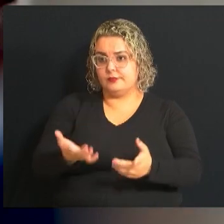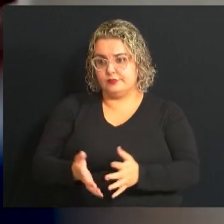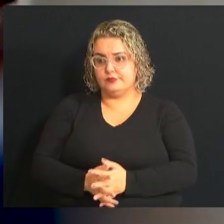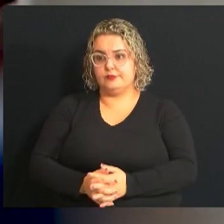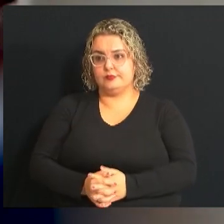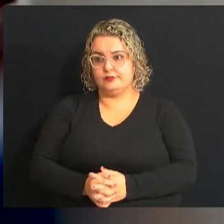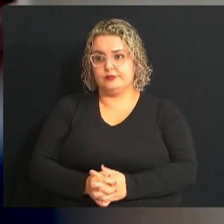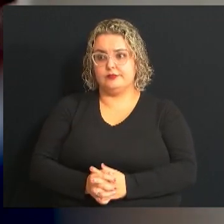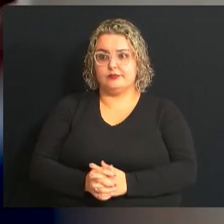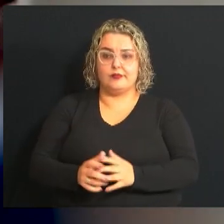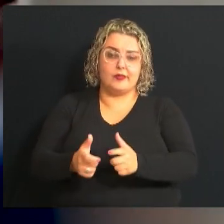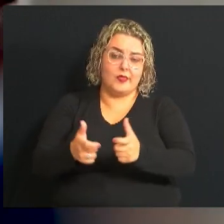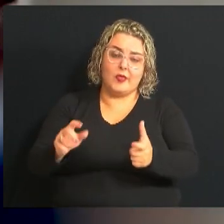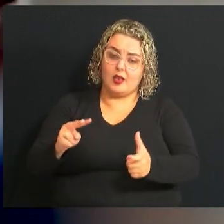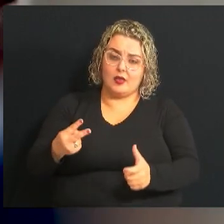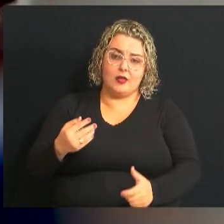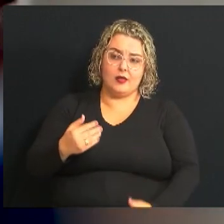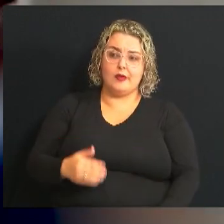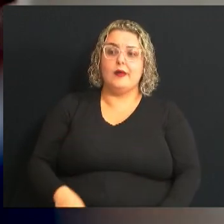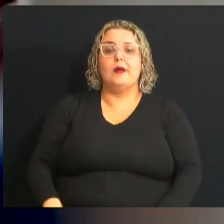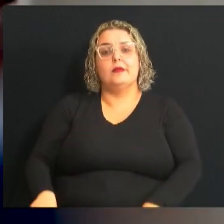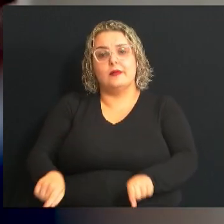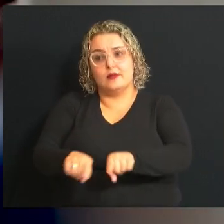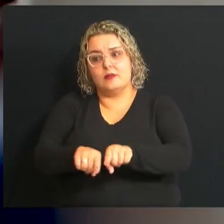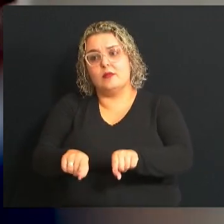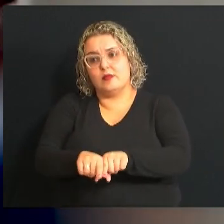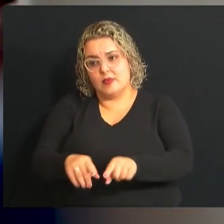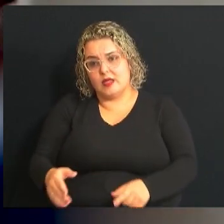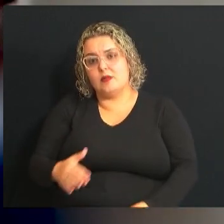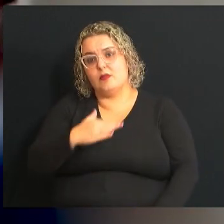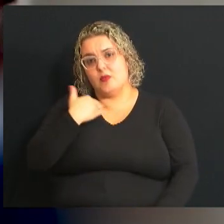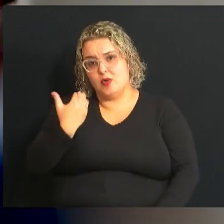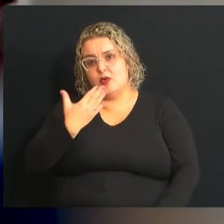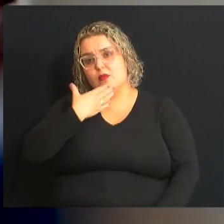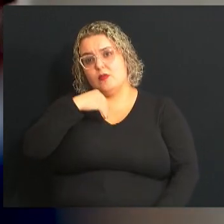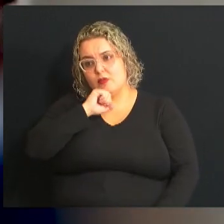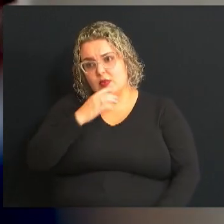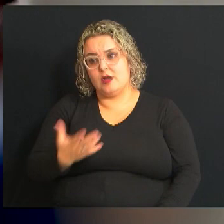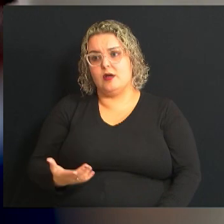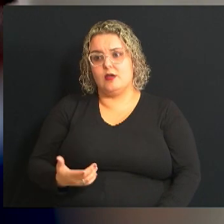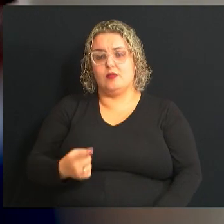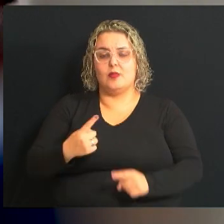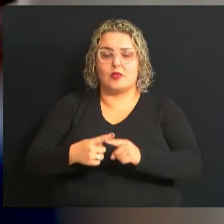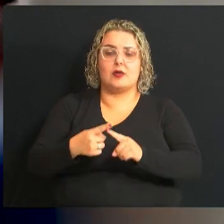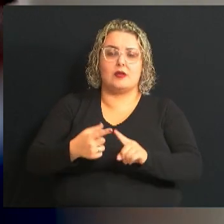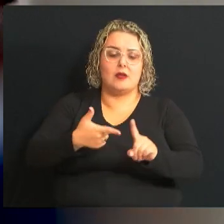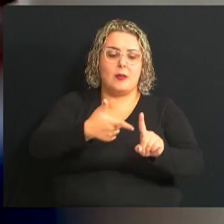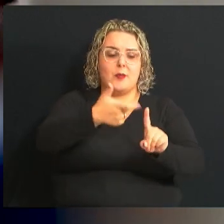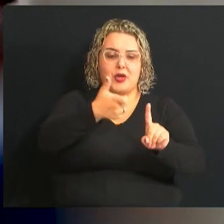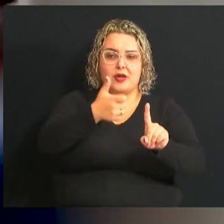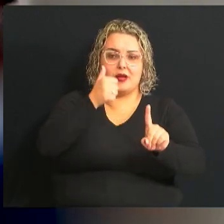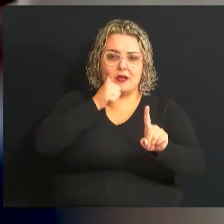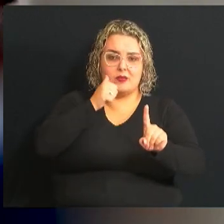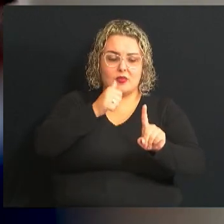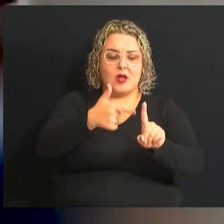na maioria das vezes, elas perdem o pai também, porque eles acabam se matando, né? Então, o trauma e a violência que